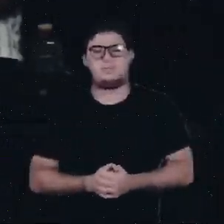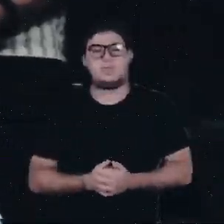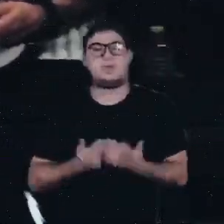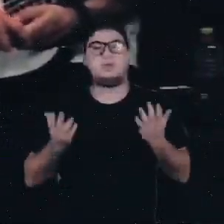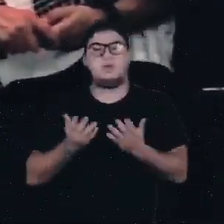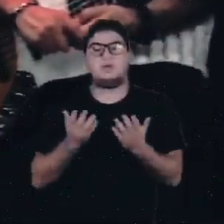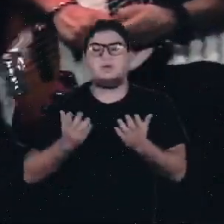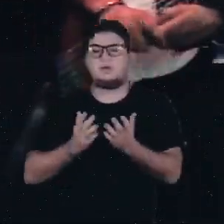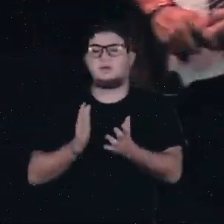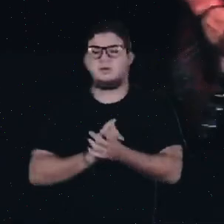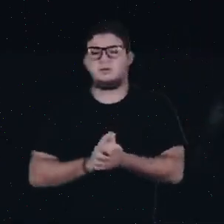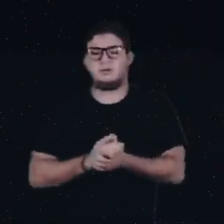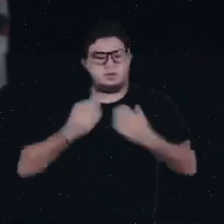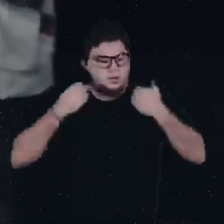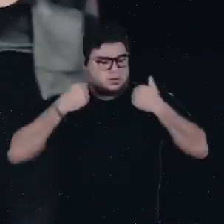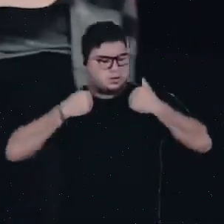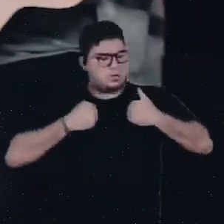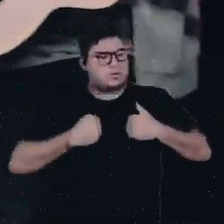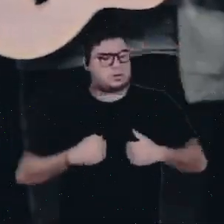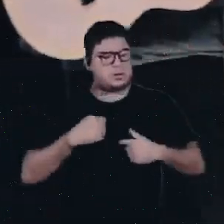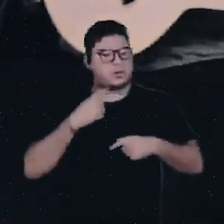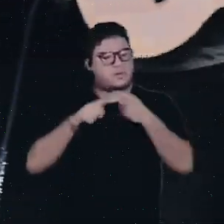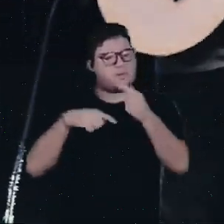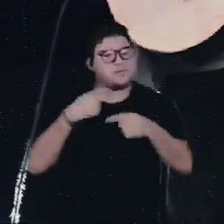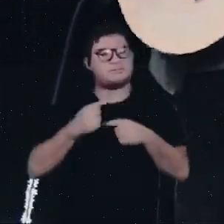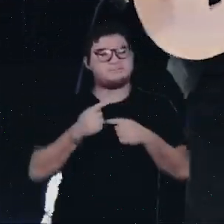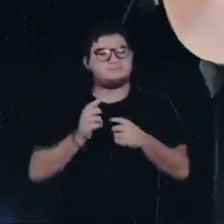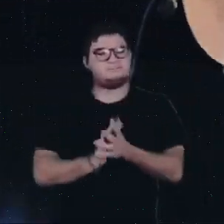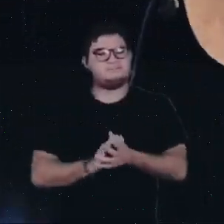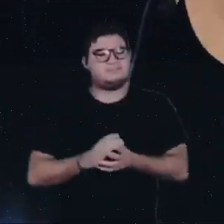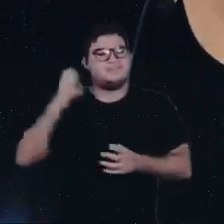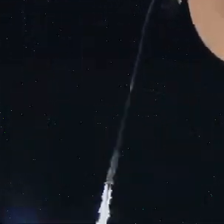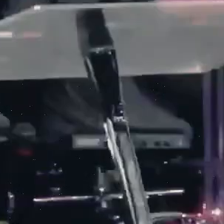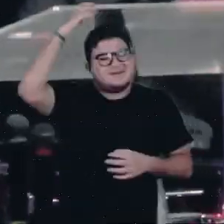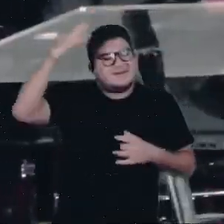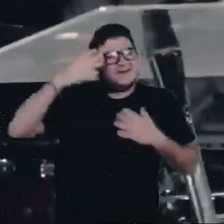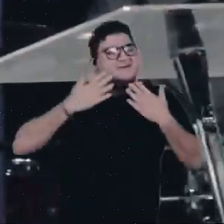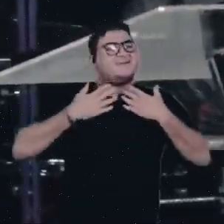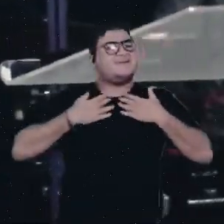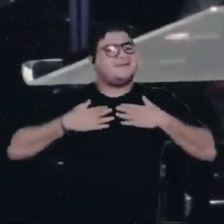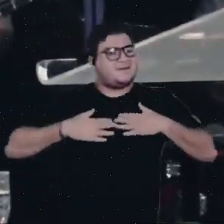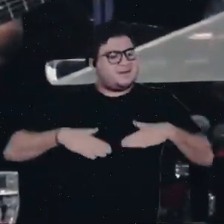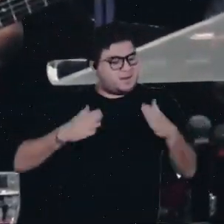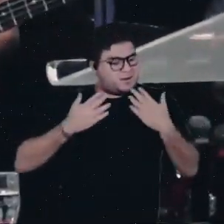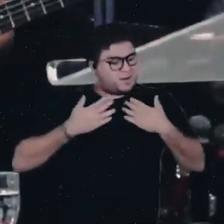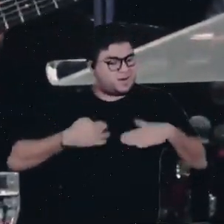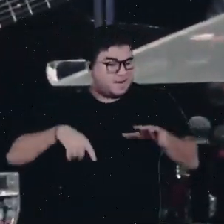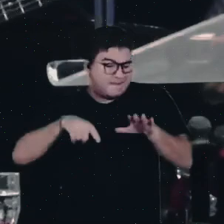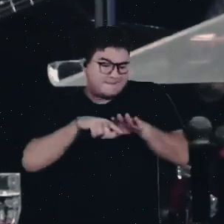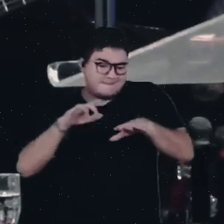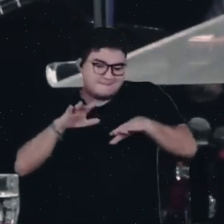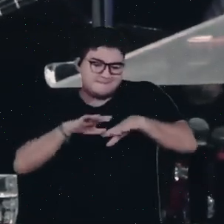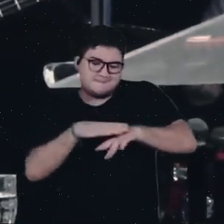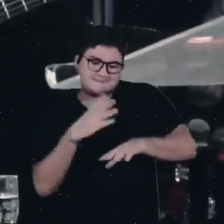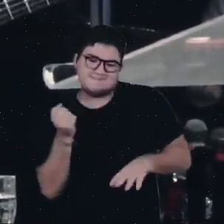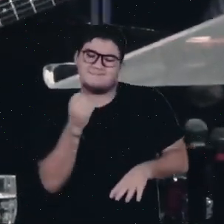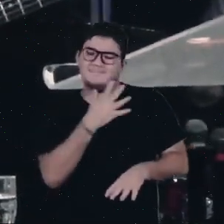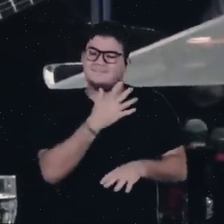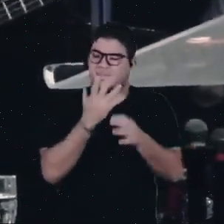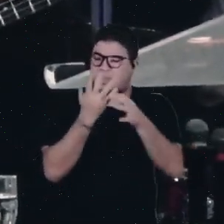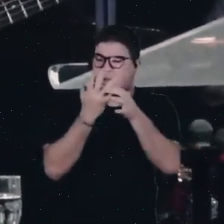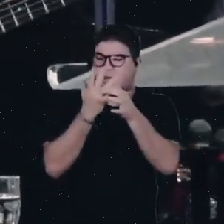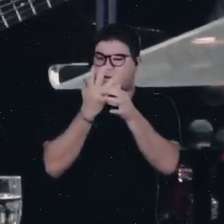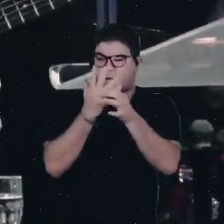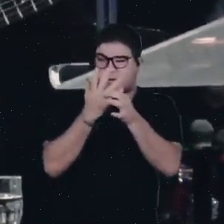Agora a gente vai botar uma túnica nela depois. Vai tomar banho, vai ter sandália nova, vamos botar um